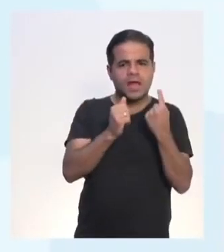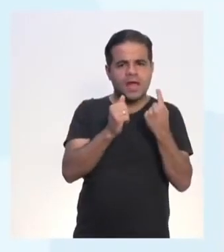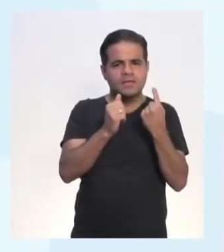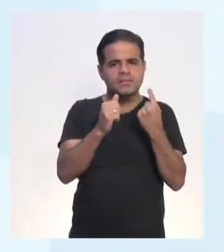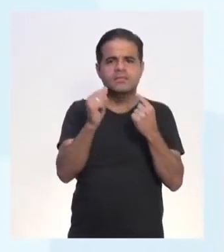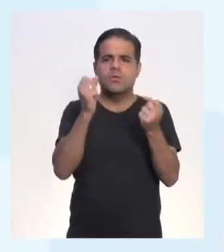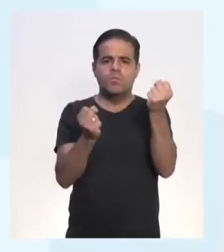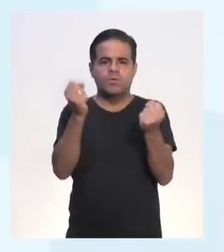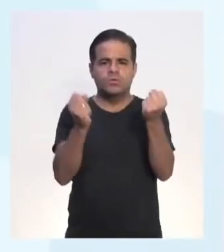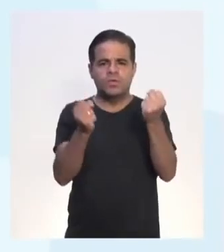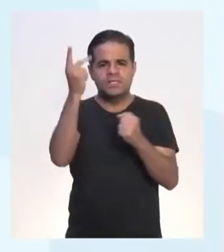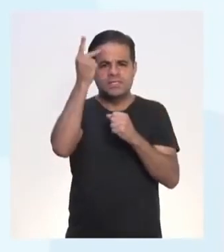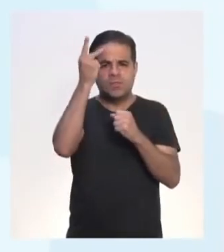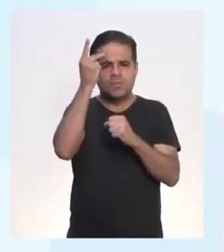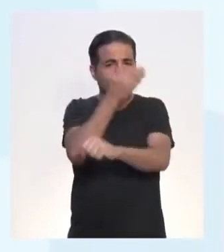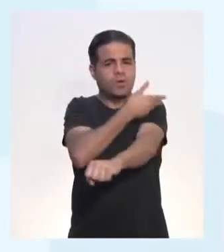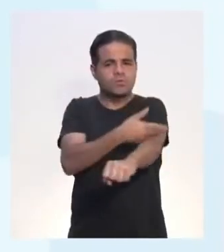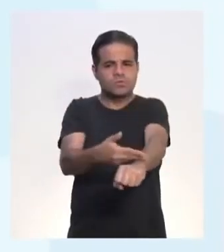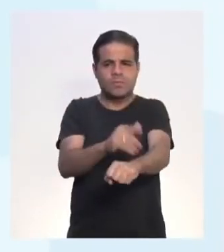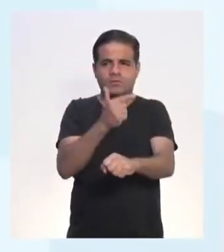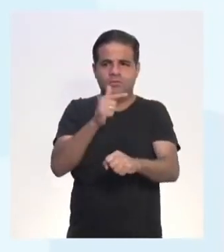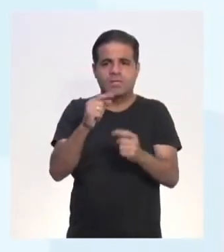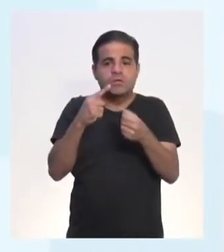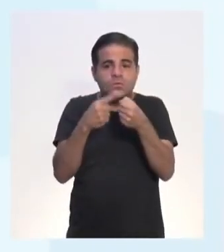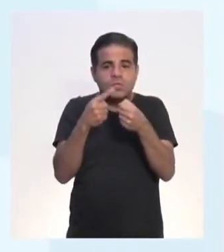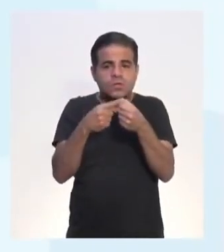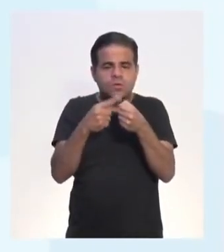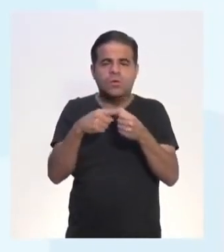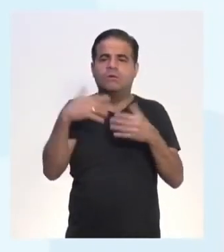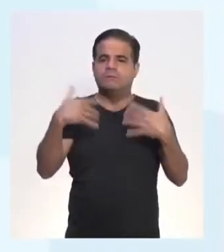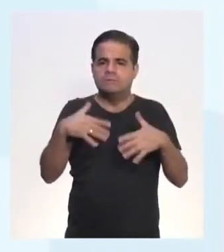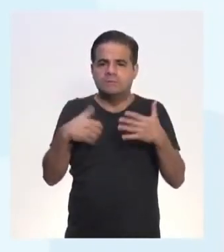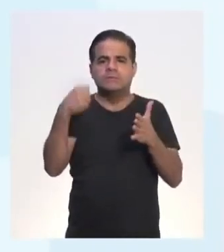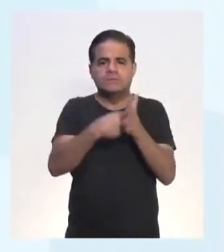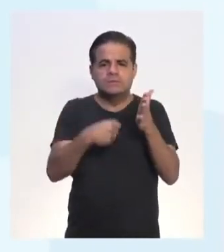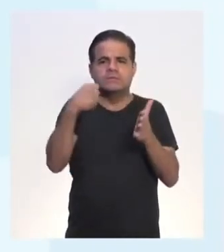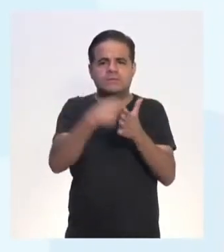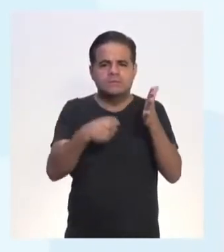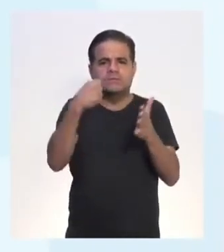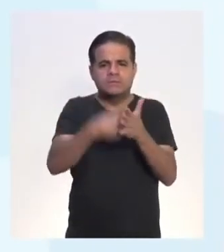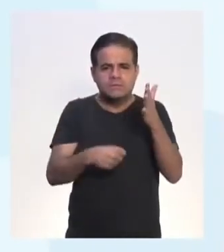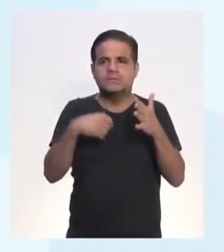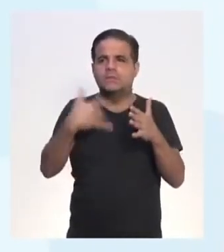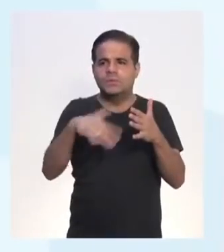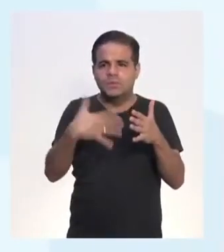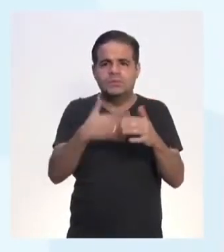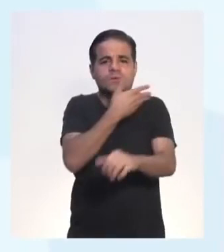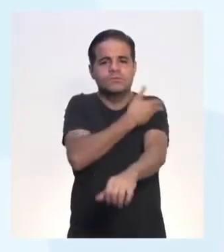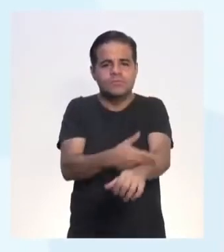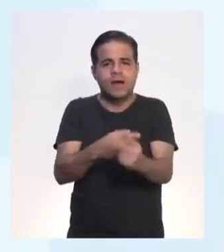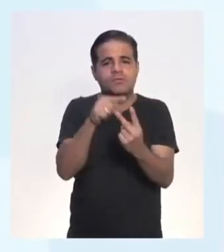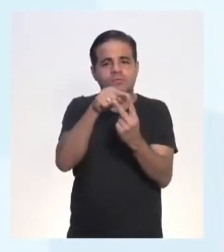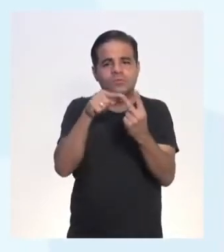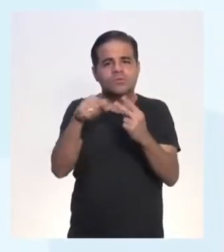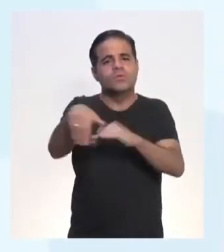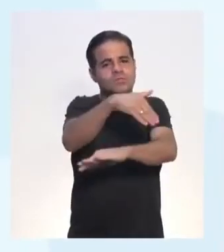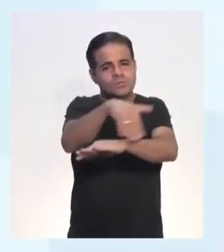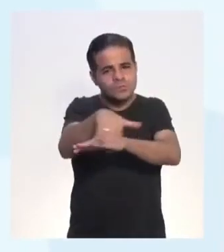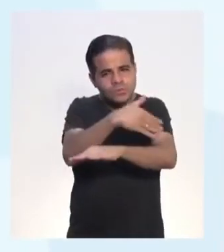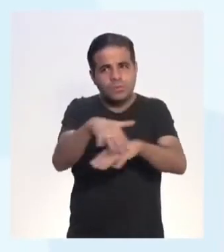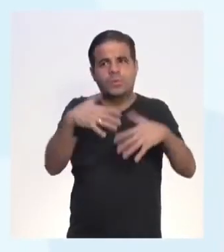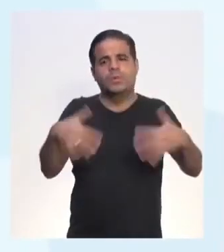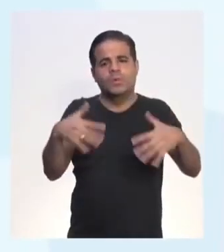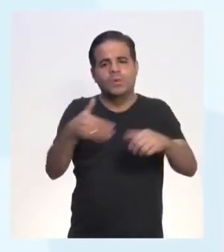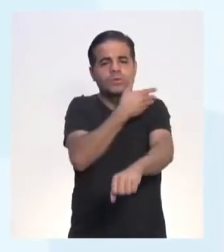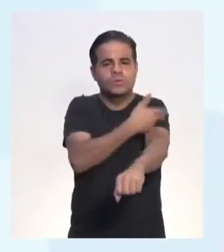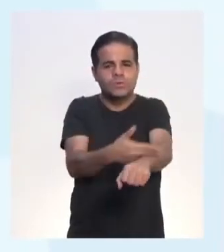São Paulo que não está acostumado com isso, lá no interior é uma briga. Então, está acostumado com as mãos duplas, né? É verdade. Então, tem que se acostumar, tem que